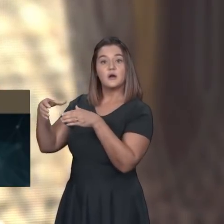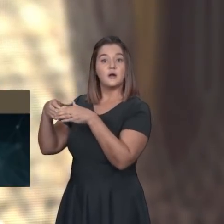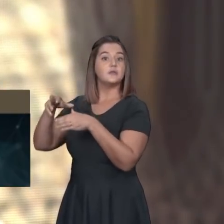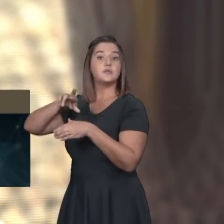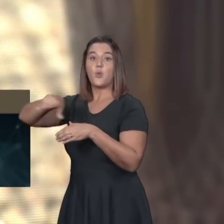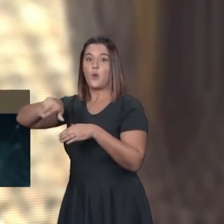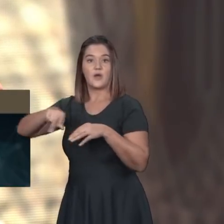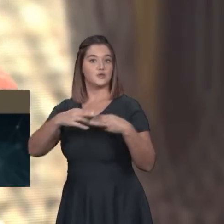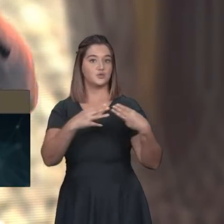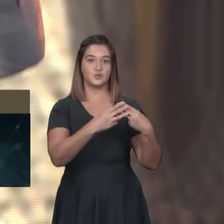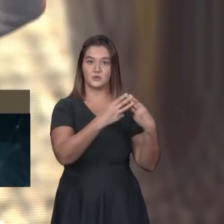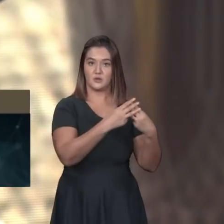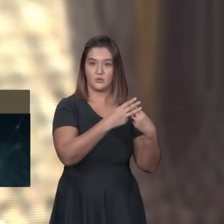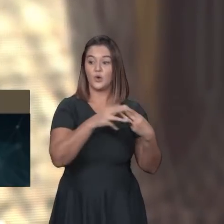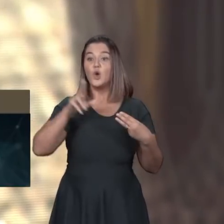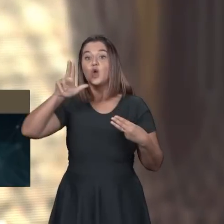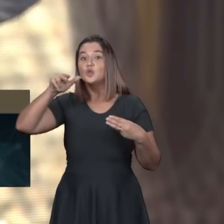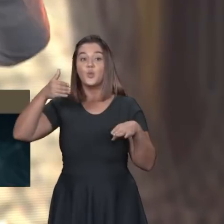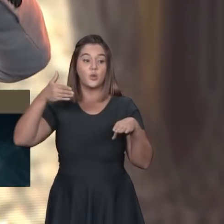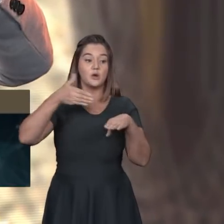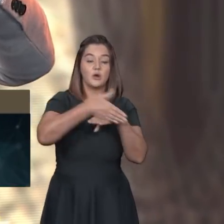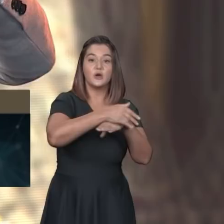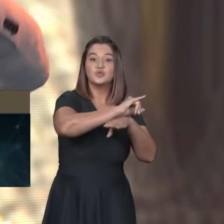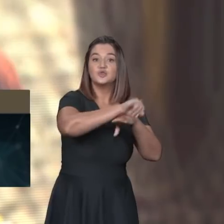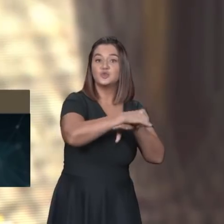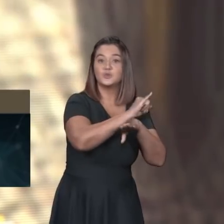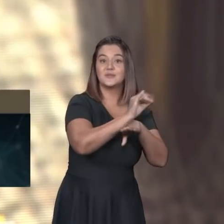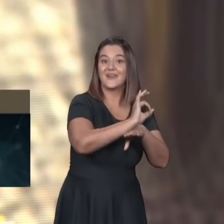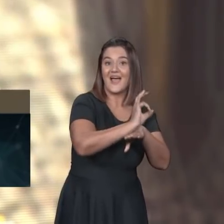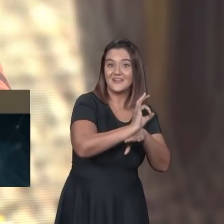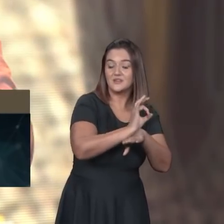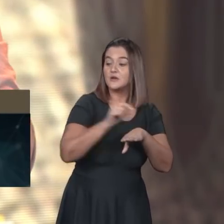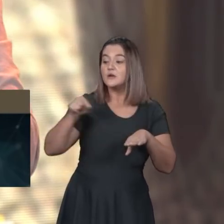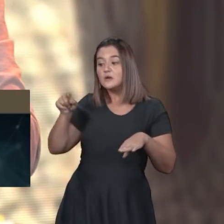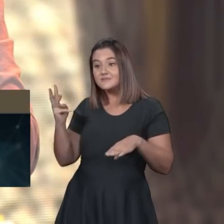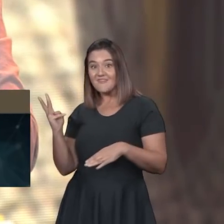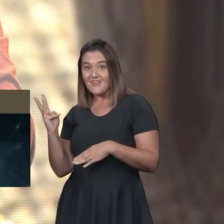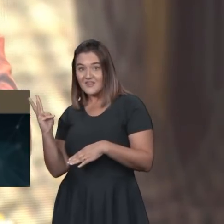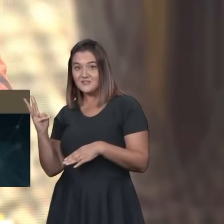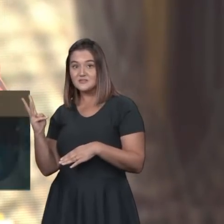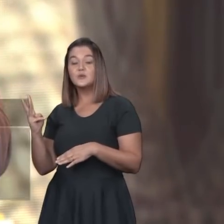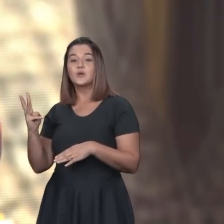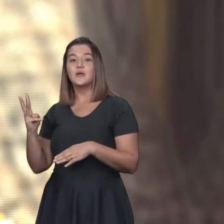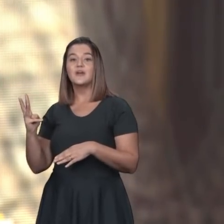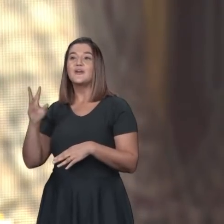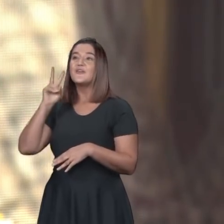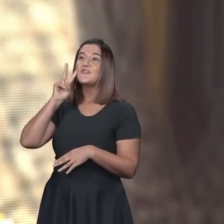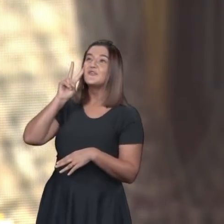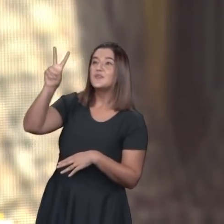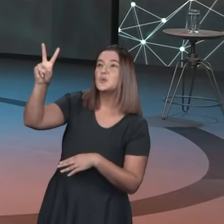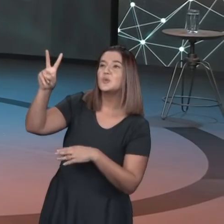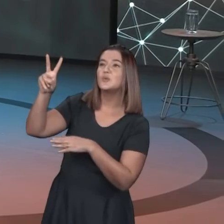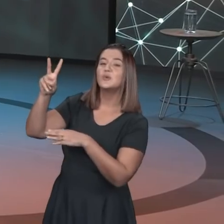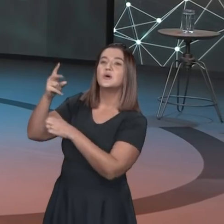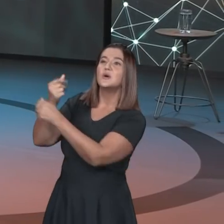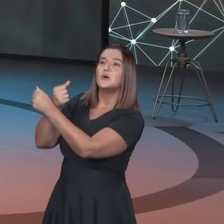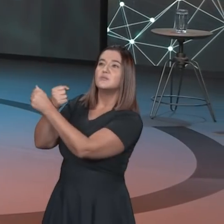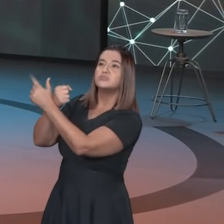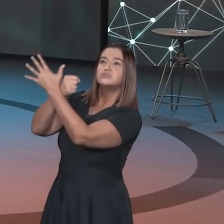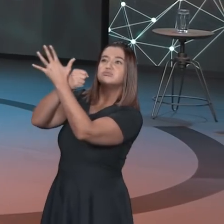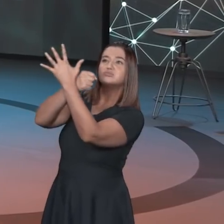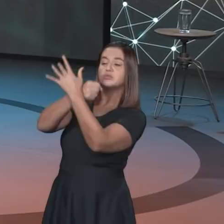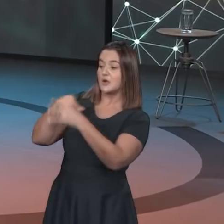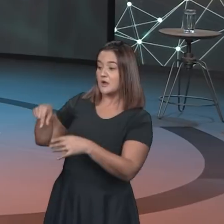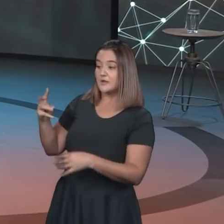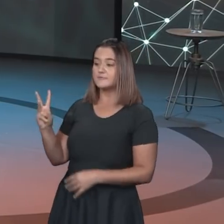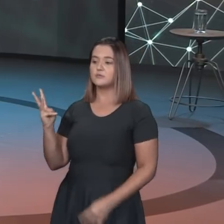pisado em Jerusalém, e vieram lá da Pérsia, e foram até o palácio de Herodes. Você conhece essa história? E quando eles chegaram ao